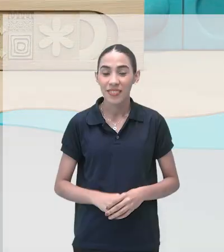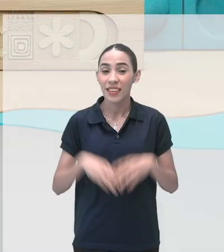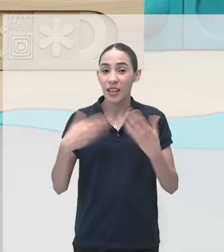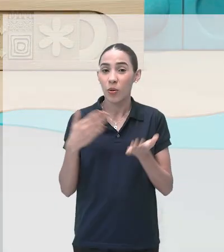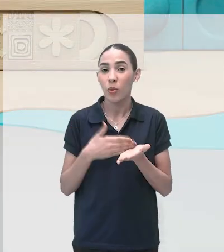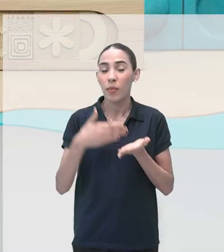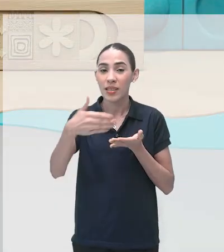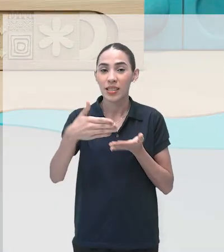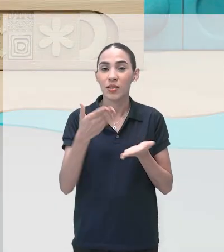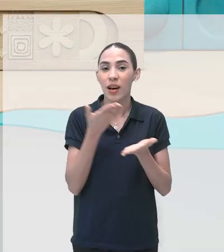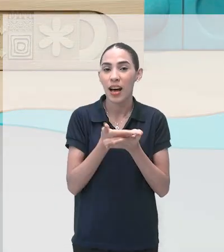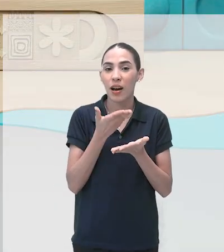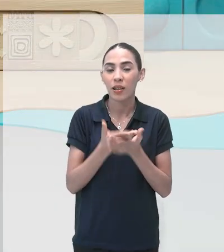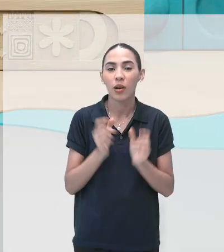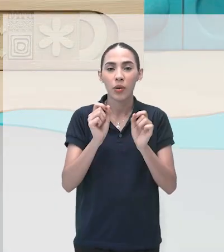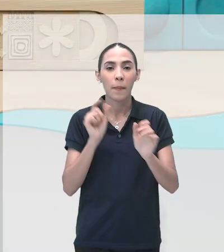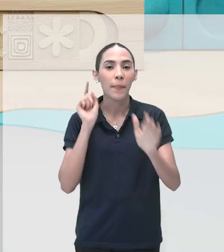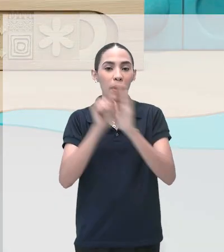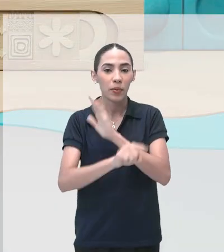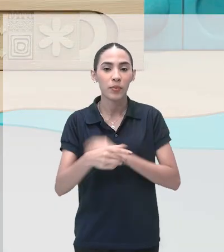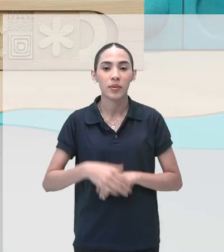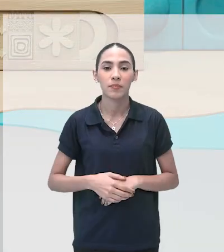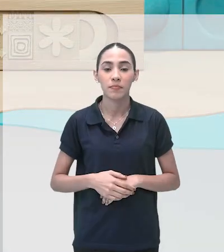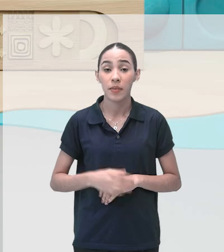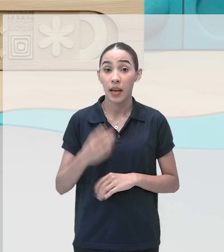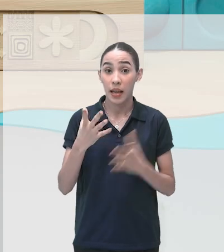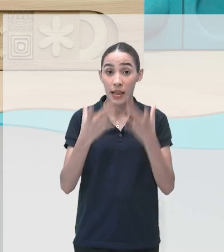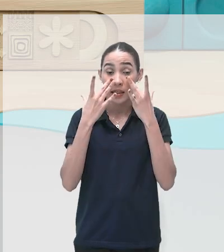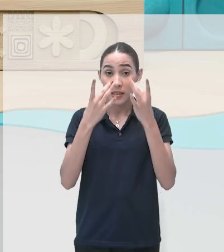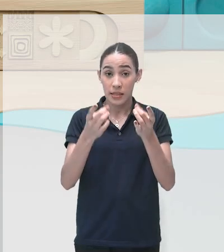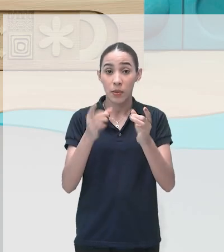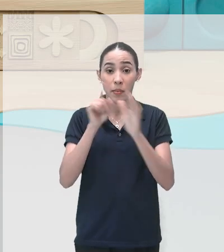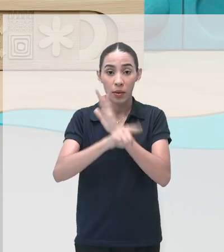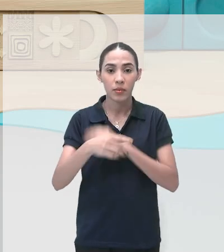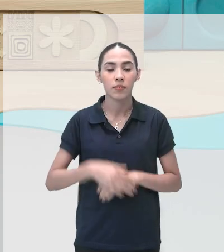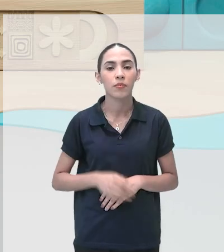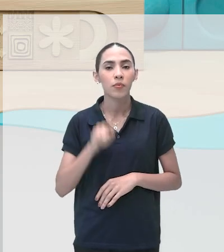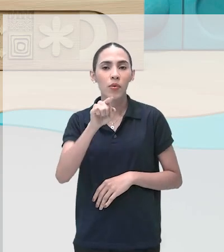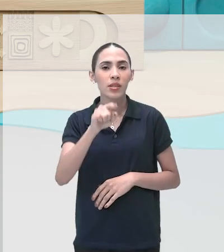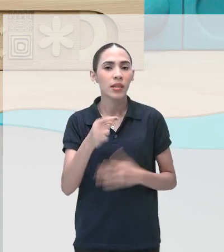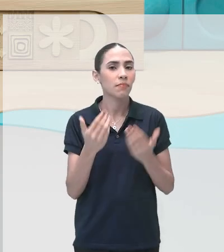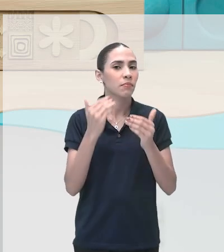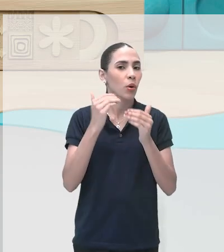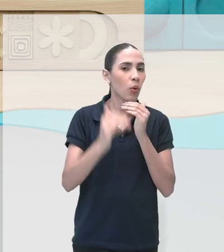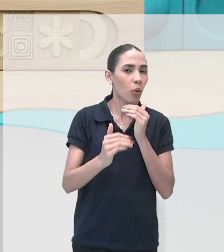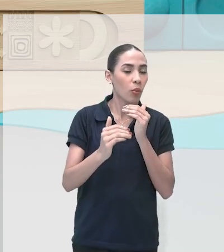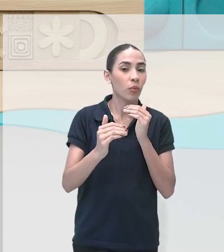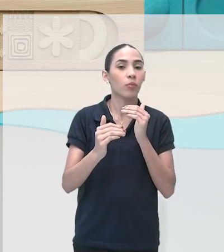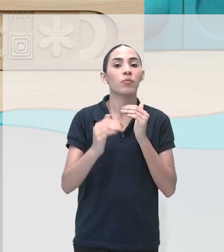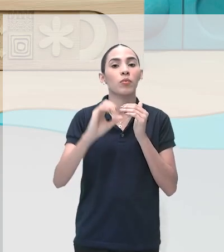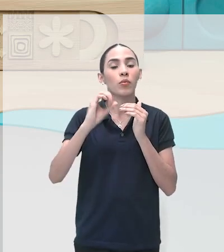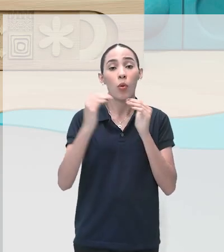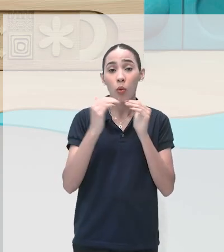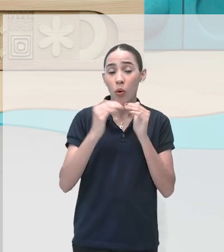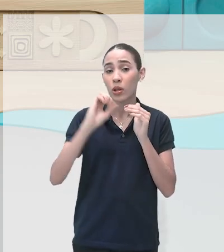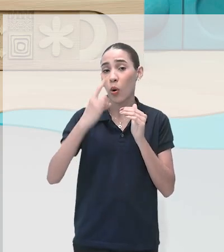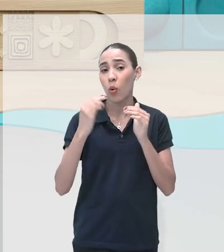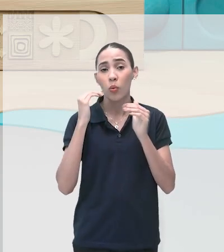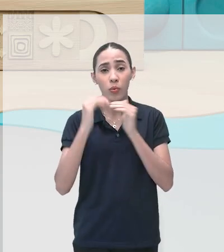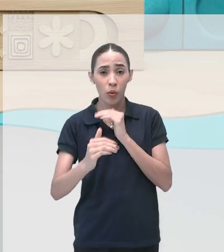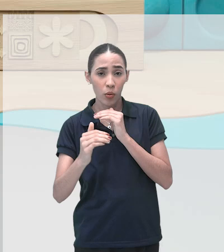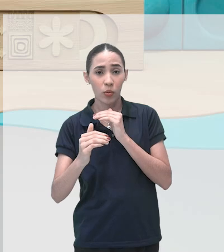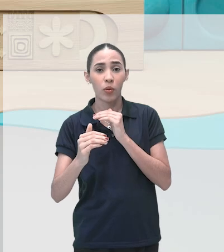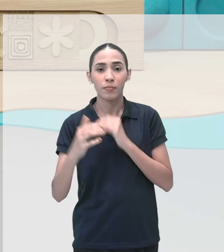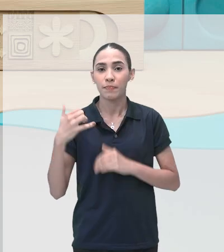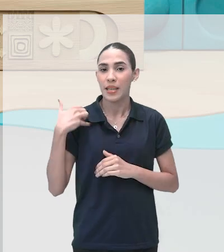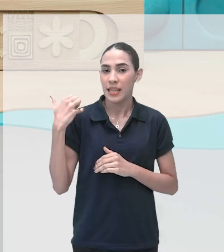Começamos a nossa aula com um questionamento. Observem aqui a nossa pergunta. Você é a favor ou contra a redução